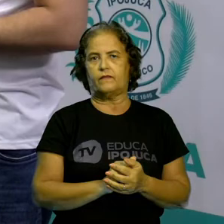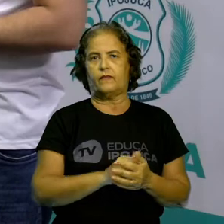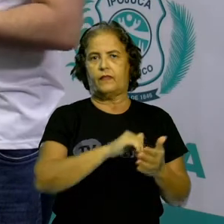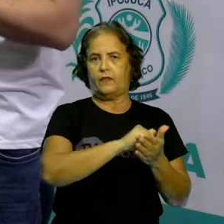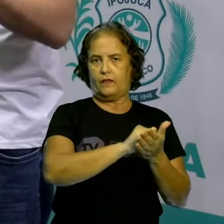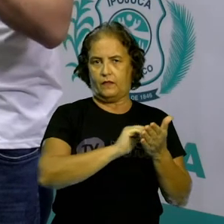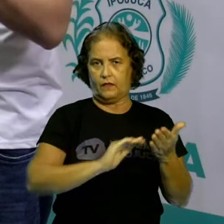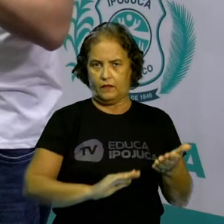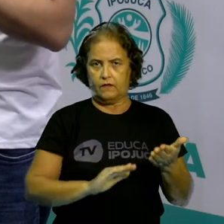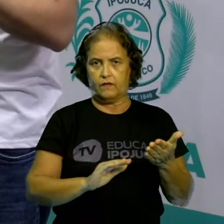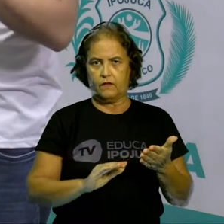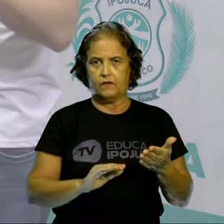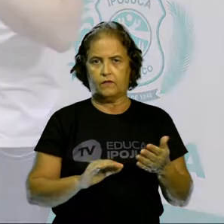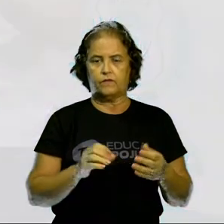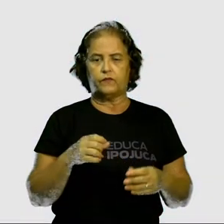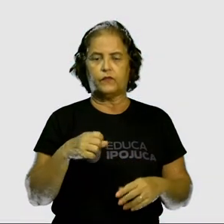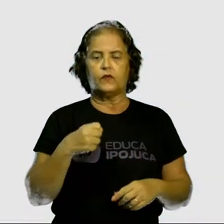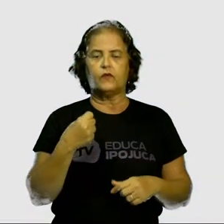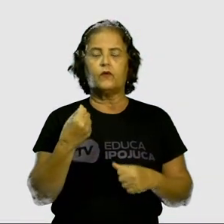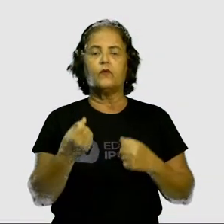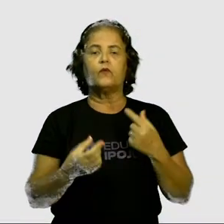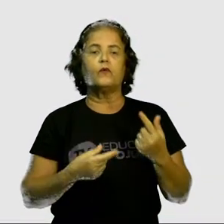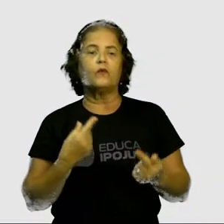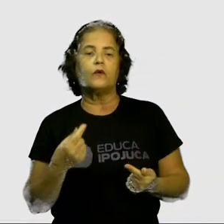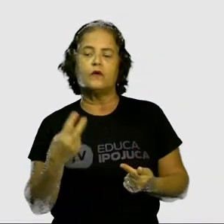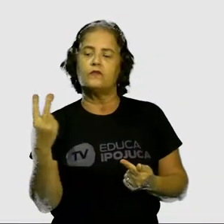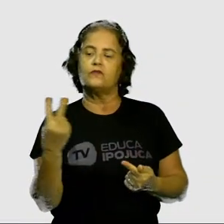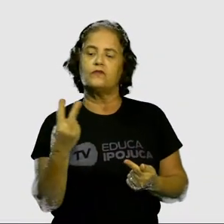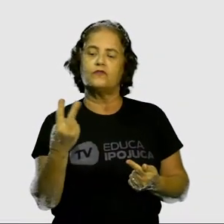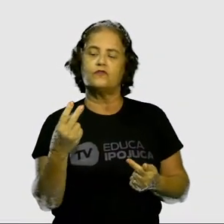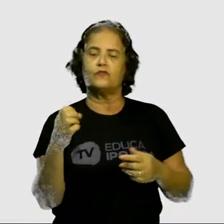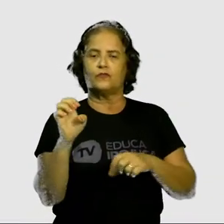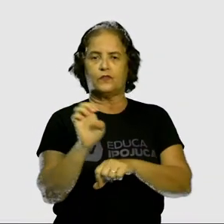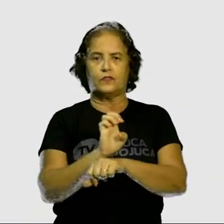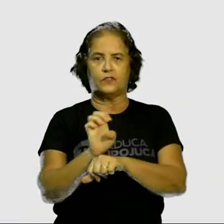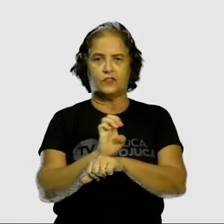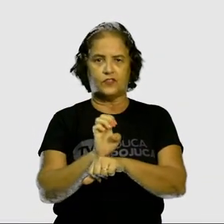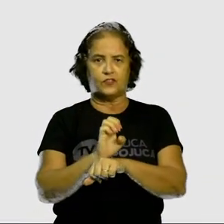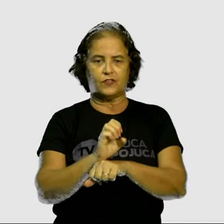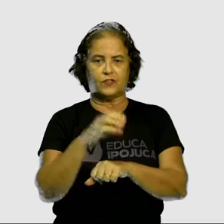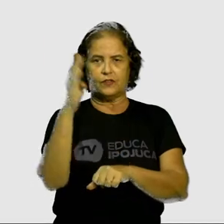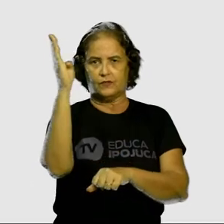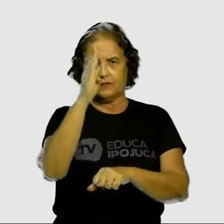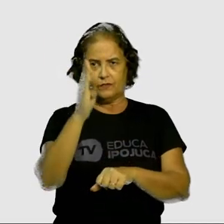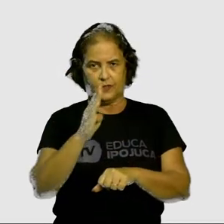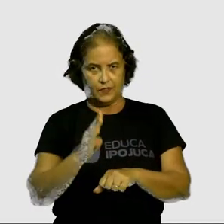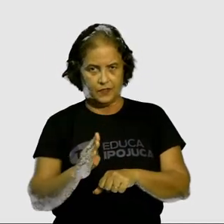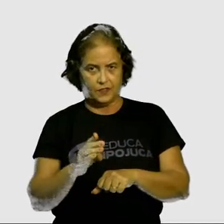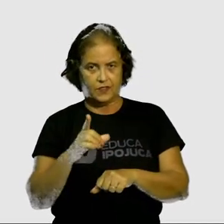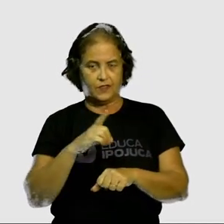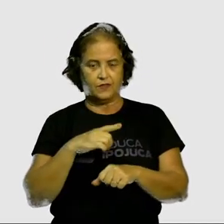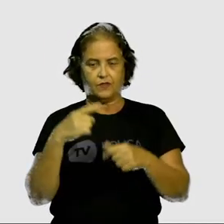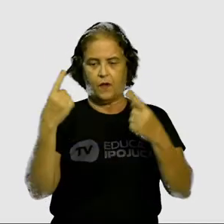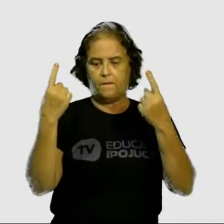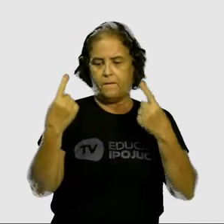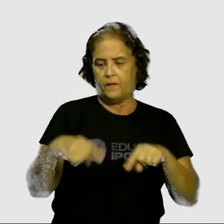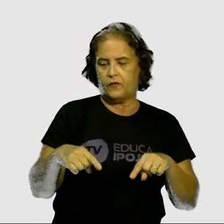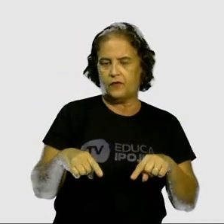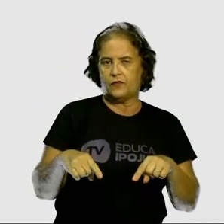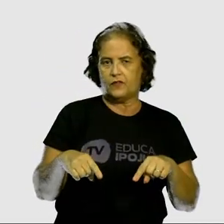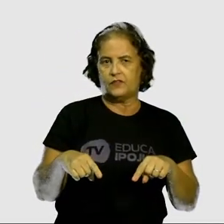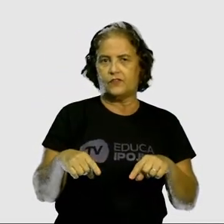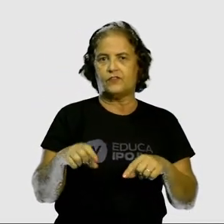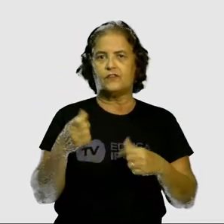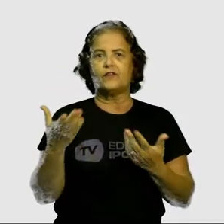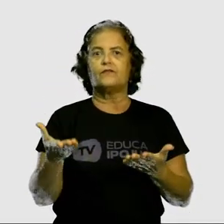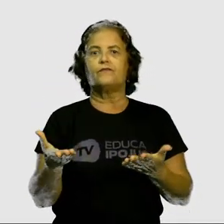Atividade. Quais são os dois estados brasileiros que prevaleceram na política das oligarquias? Respondam aí no